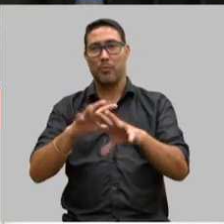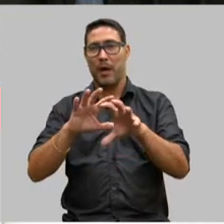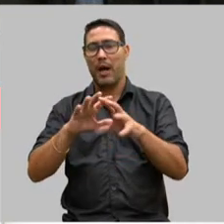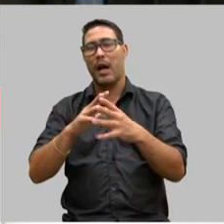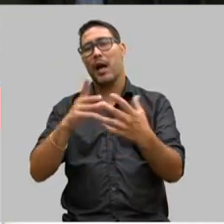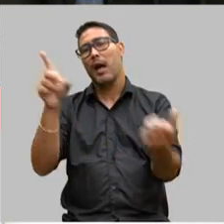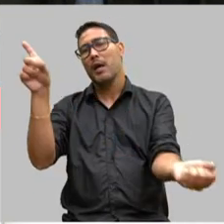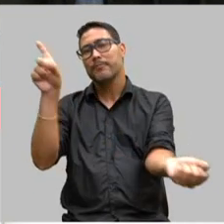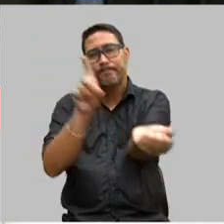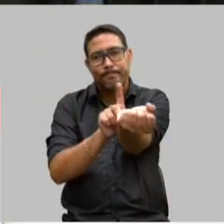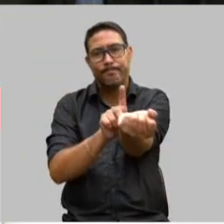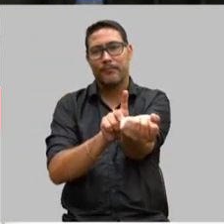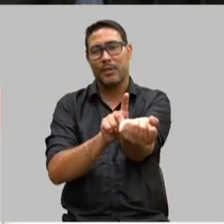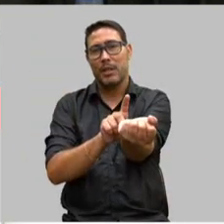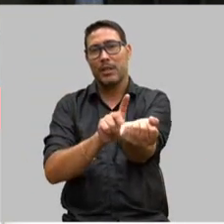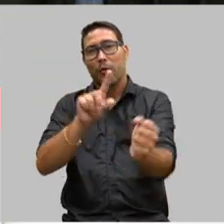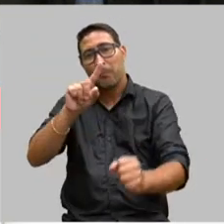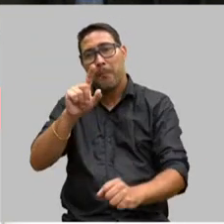de dengue no país.